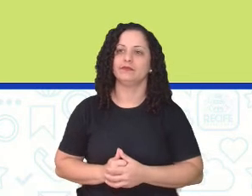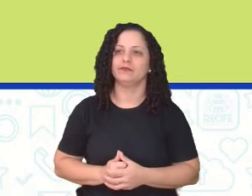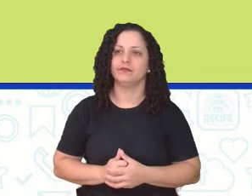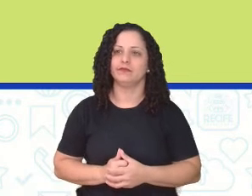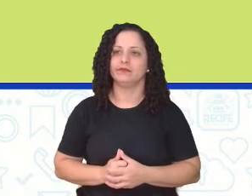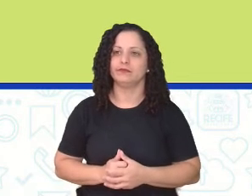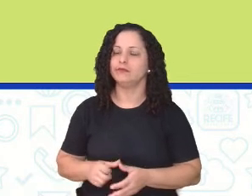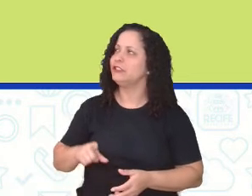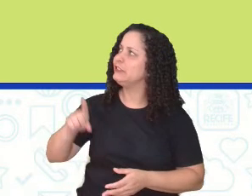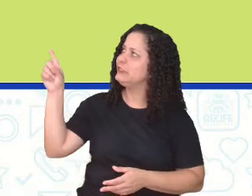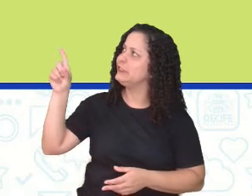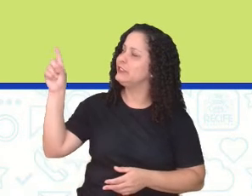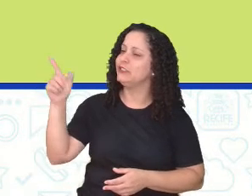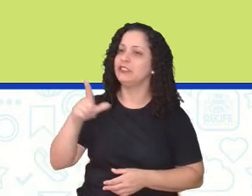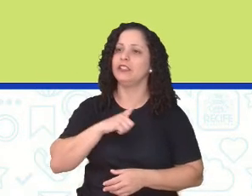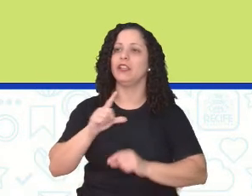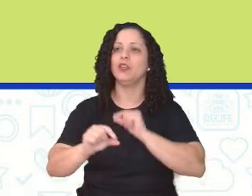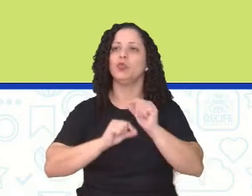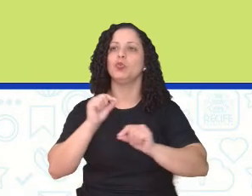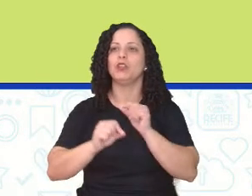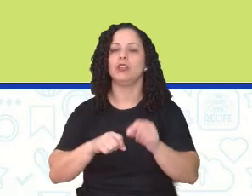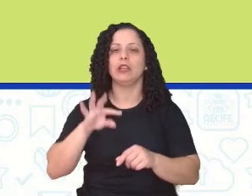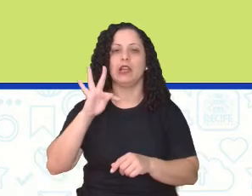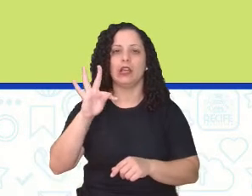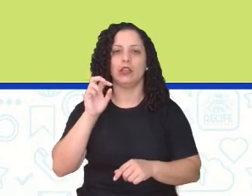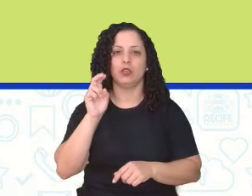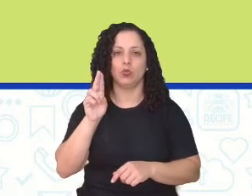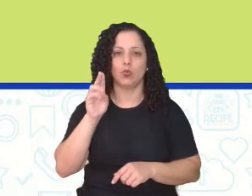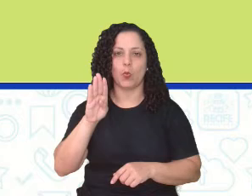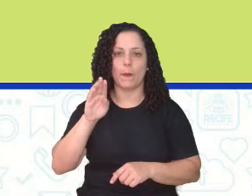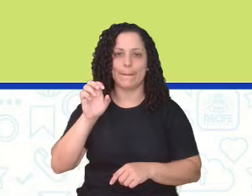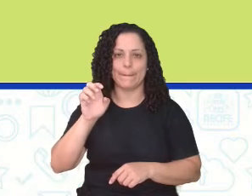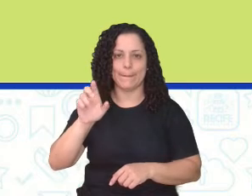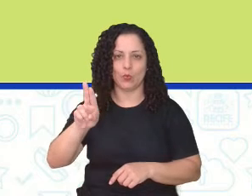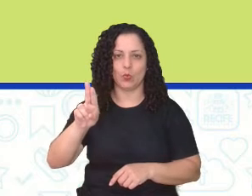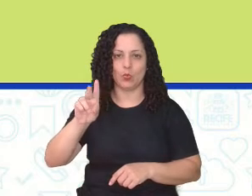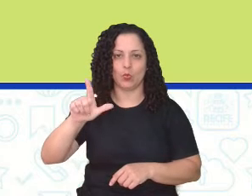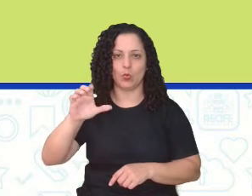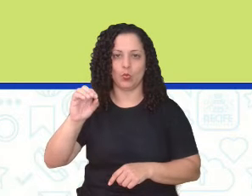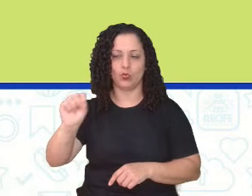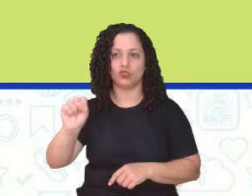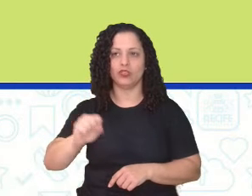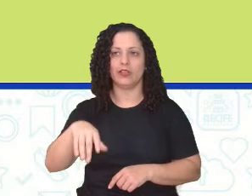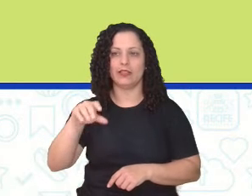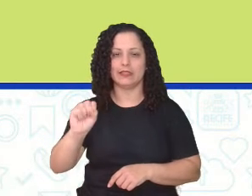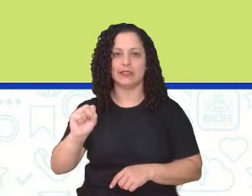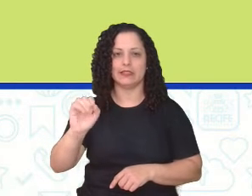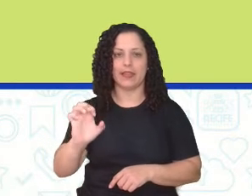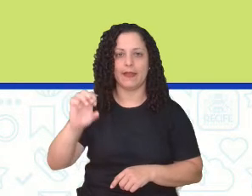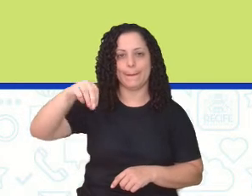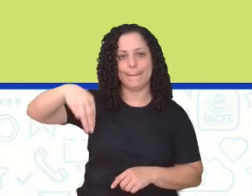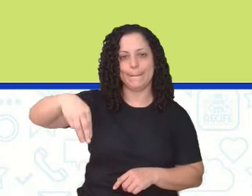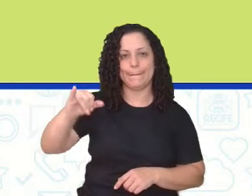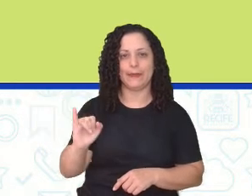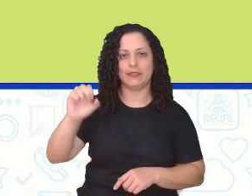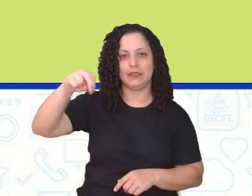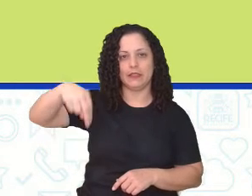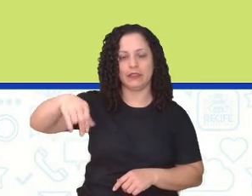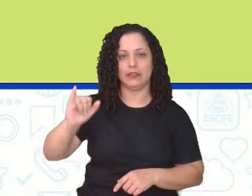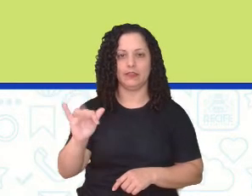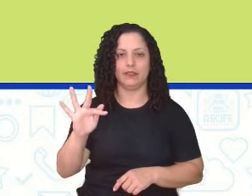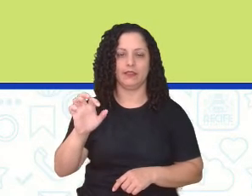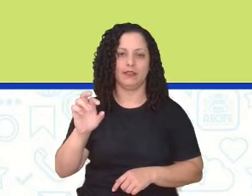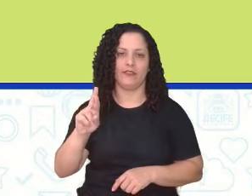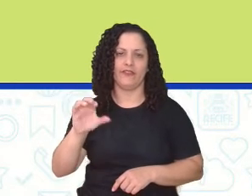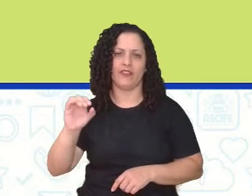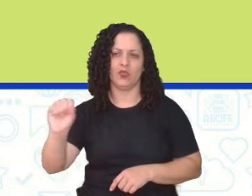nós temos outros túbulos seminíferos, que são muito importantes nos testículos. Ele é composto por 1